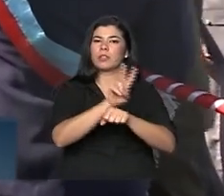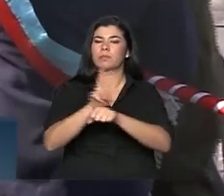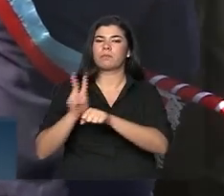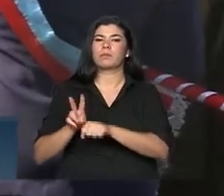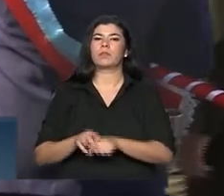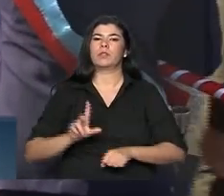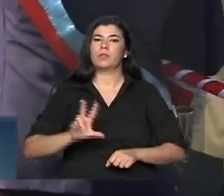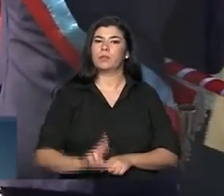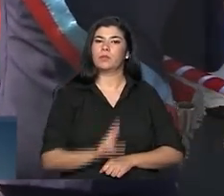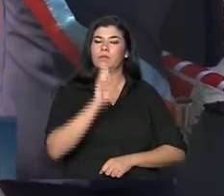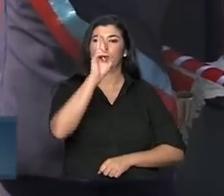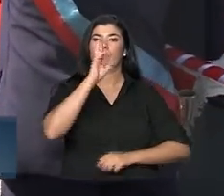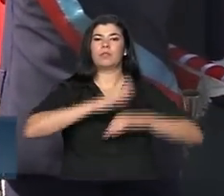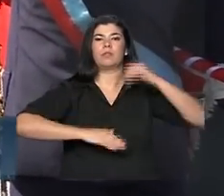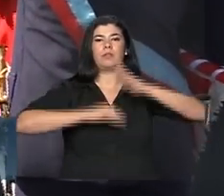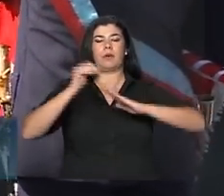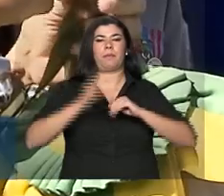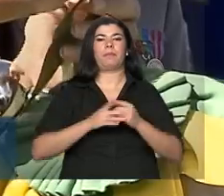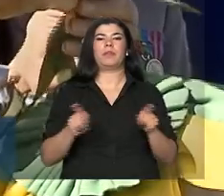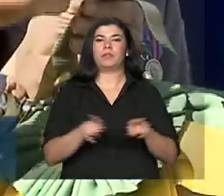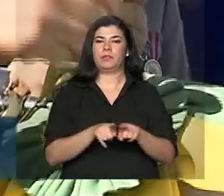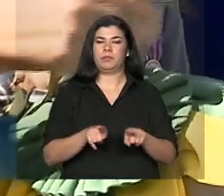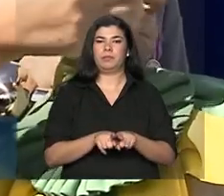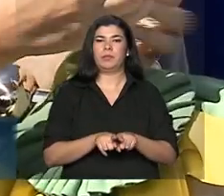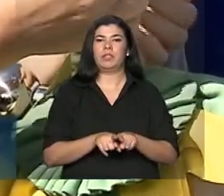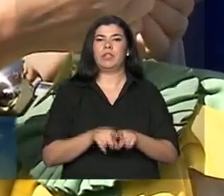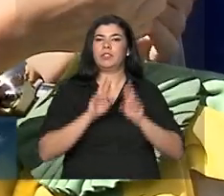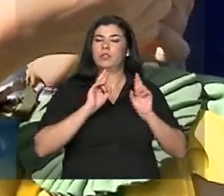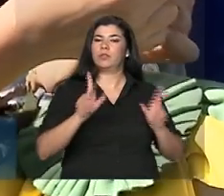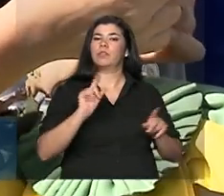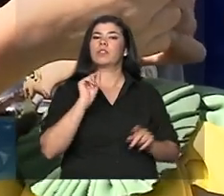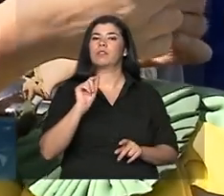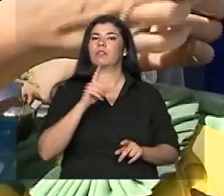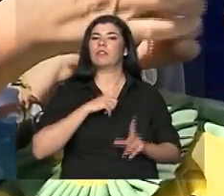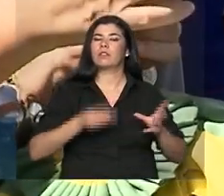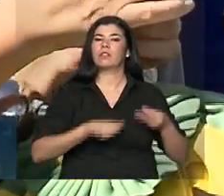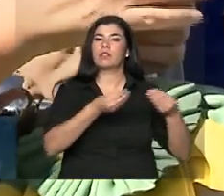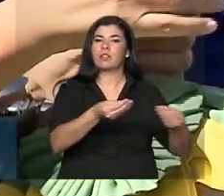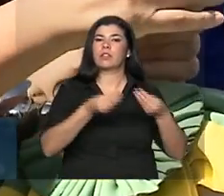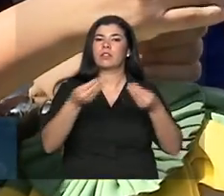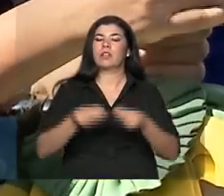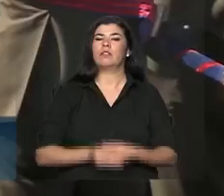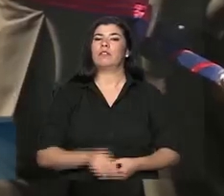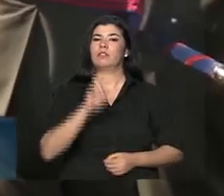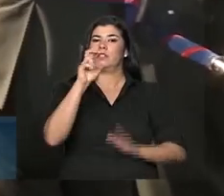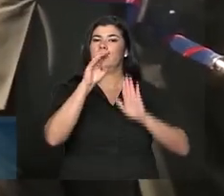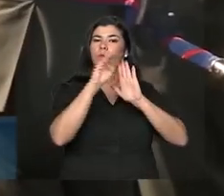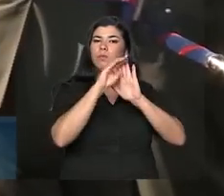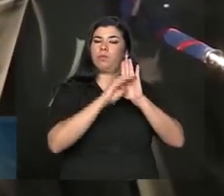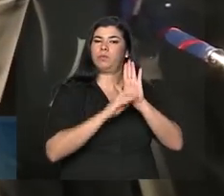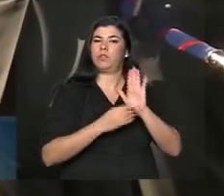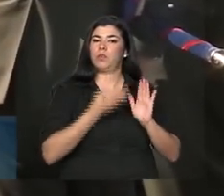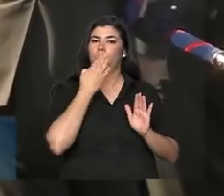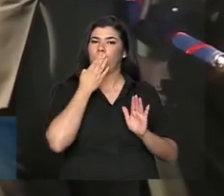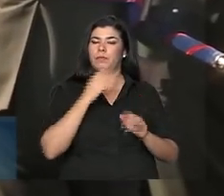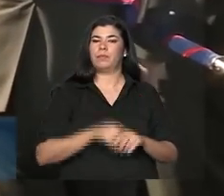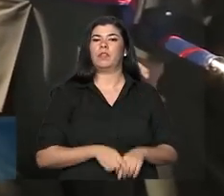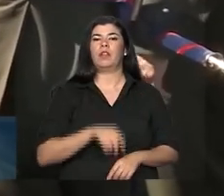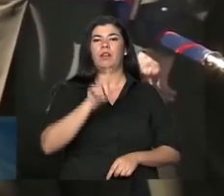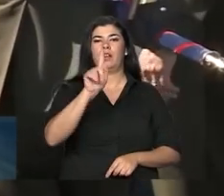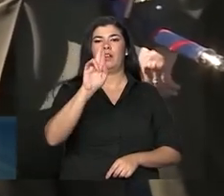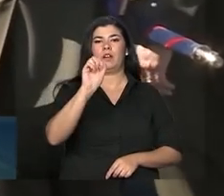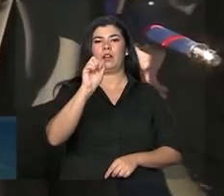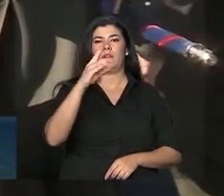se destacado no exercício da profissão. A distinção é concedida em 5 graus. Gran Cruz, Grande